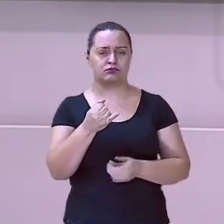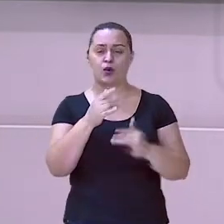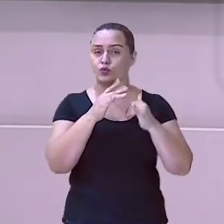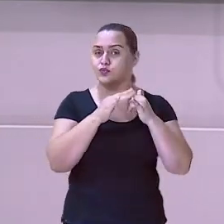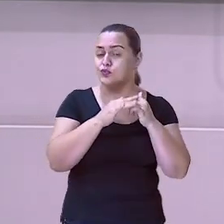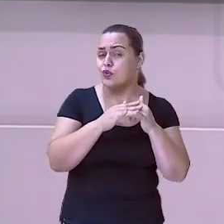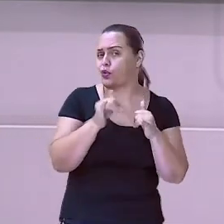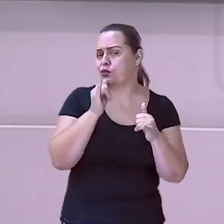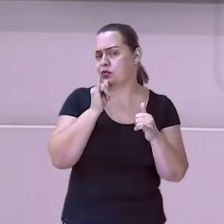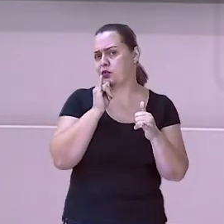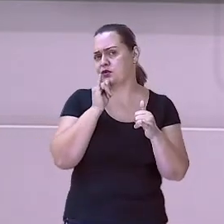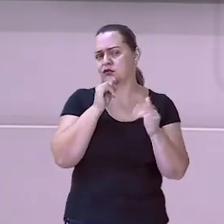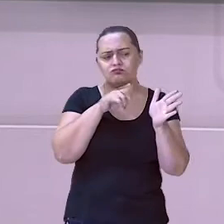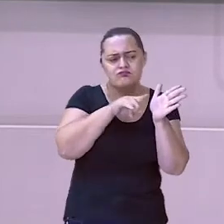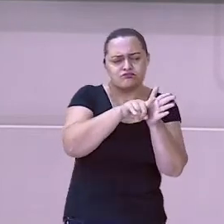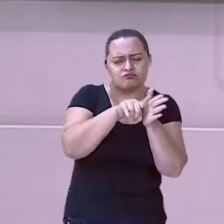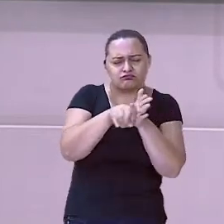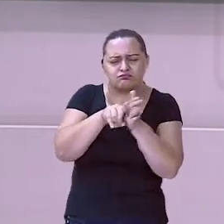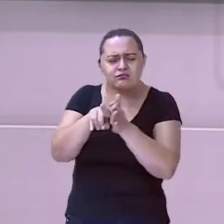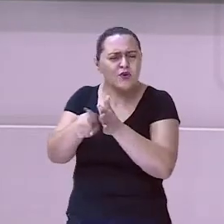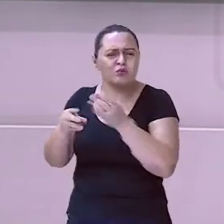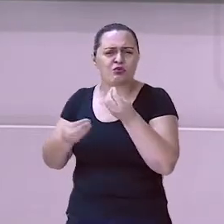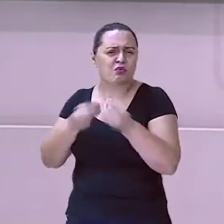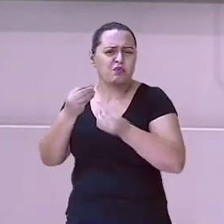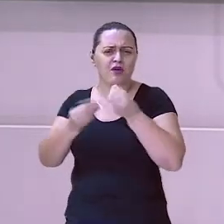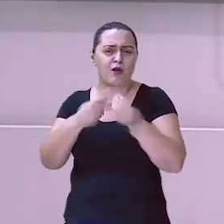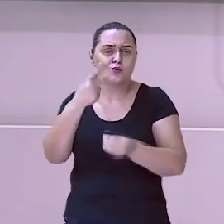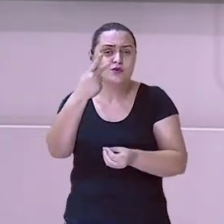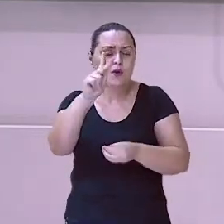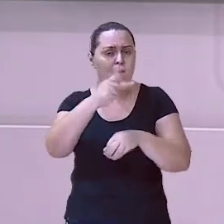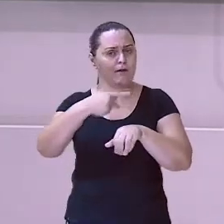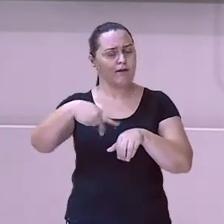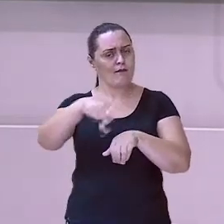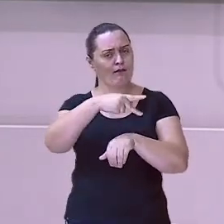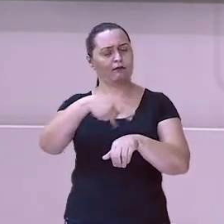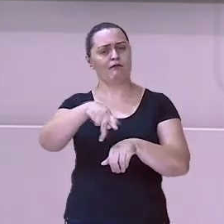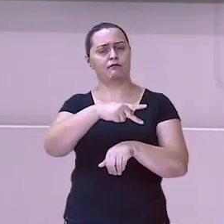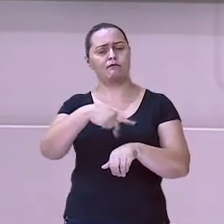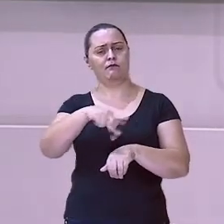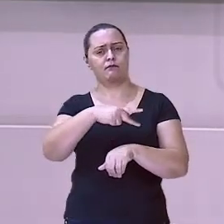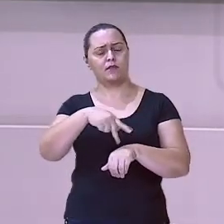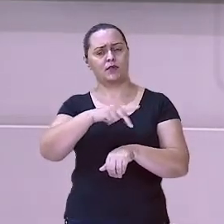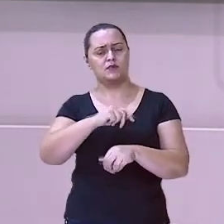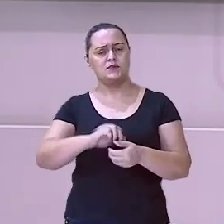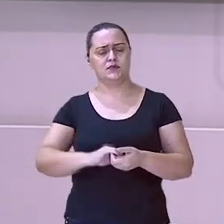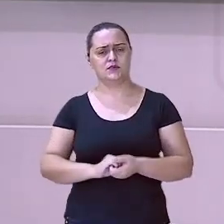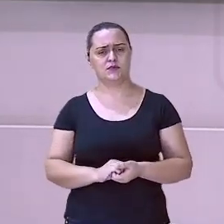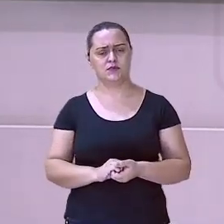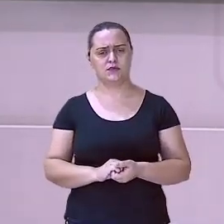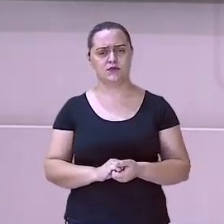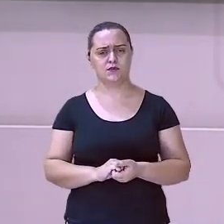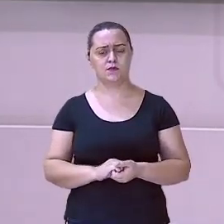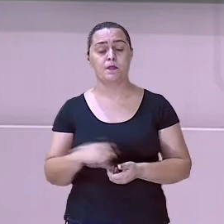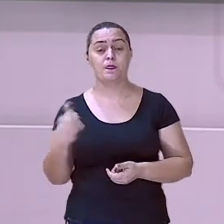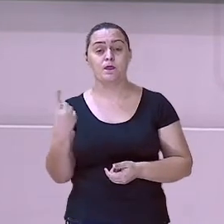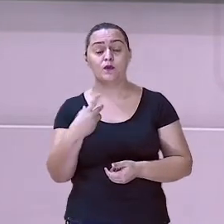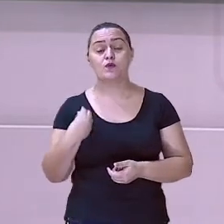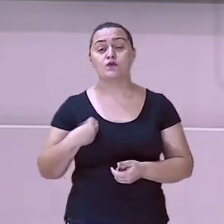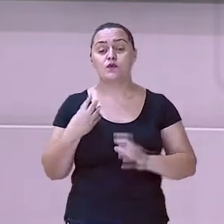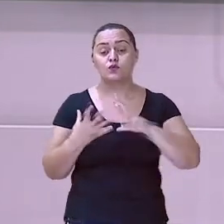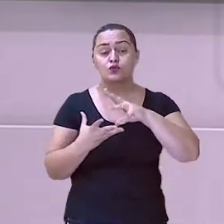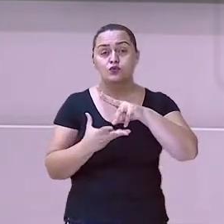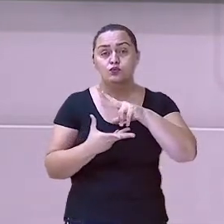pesquisar e ver as riquezas, descobrir coisas novas. Nós vivemos no mundo em um processo